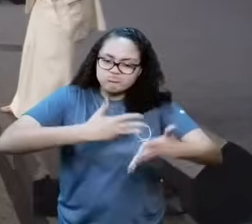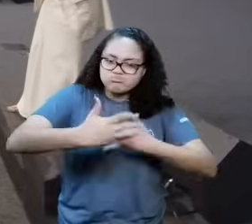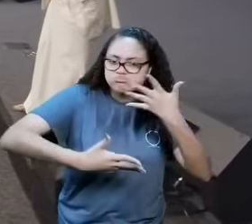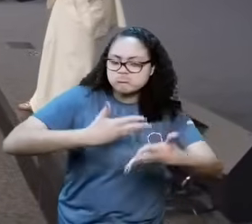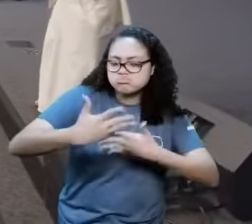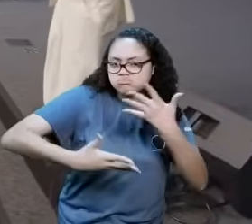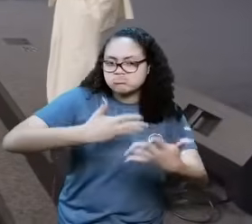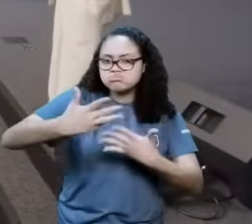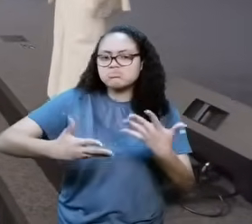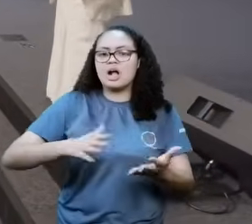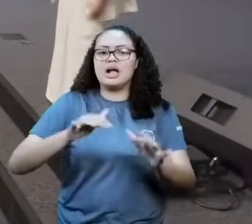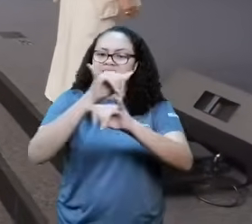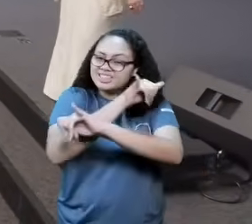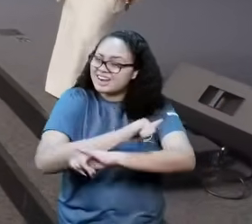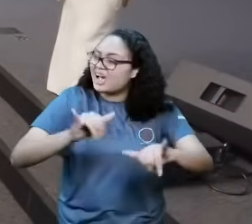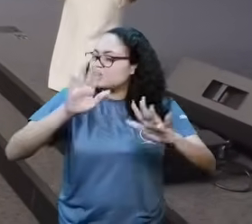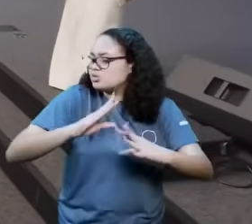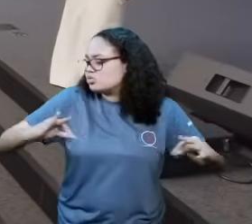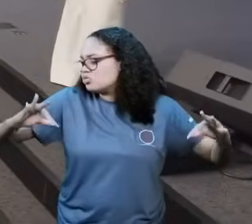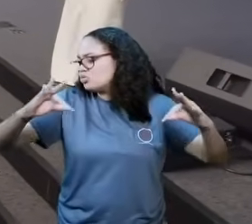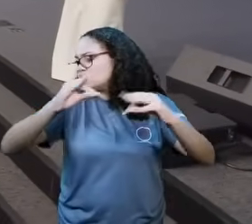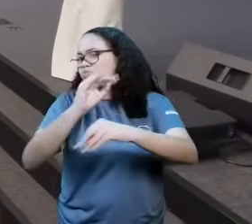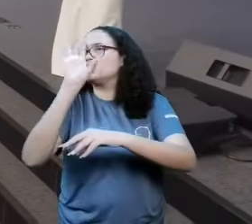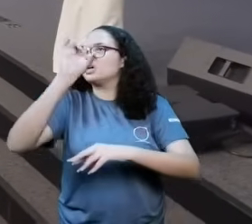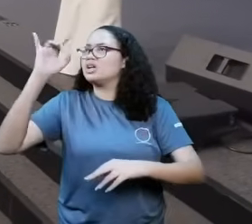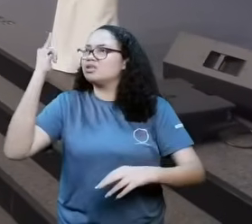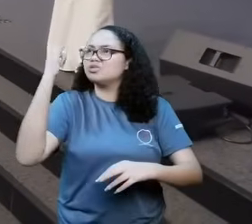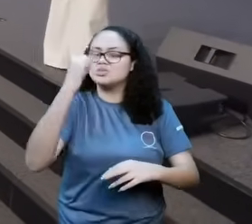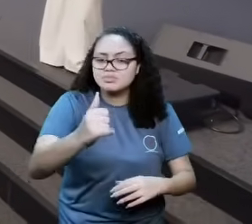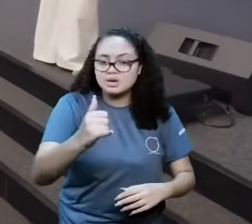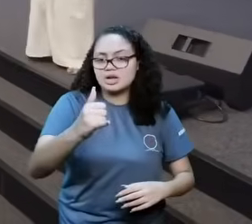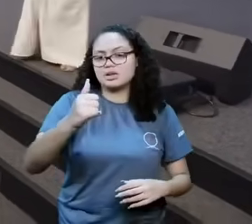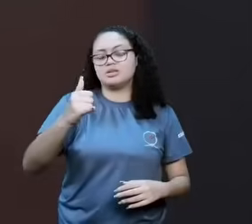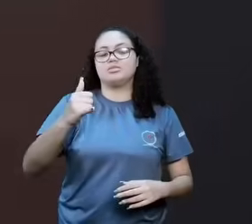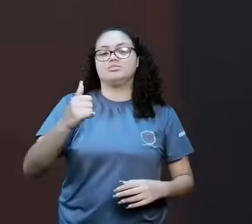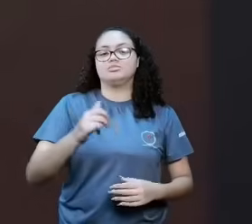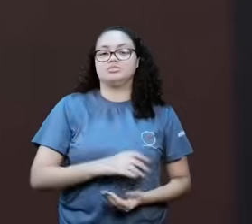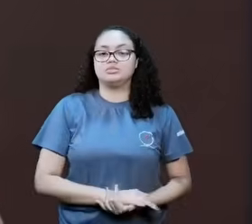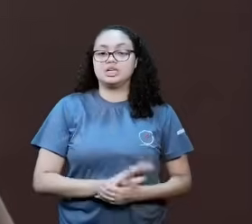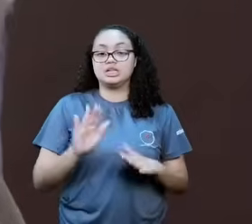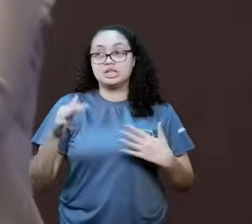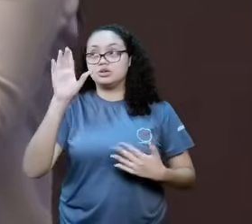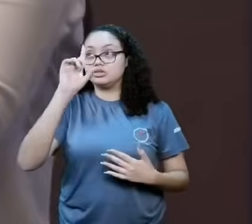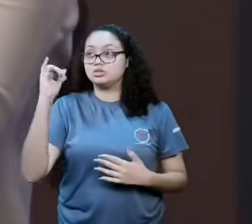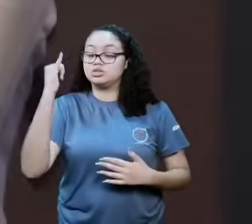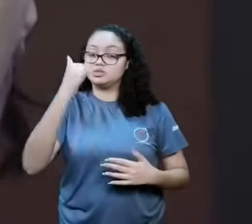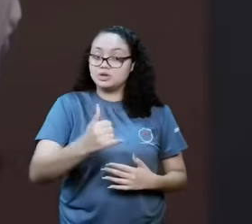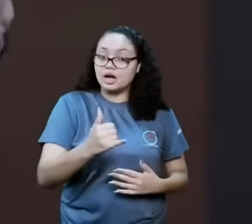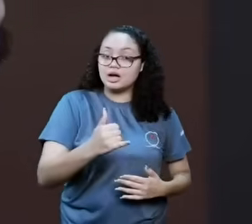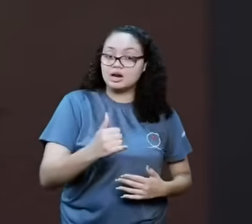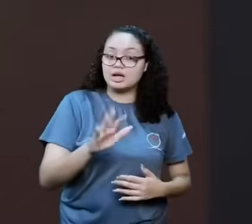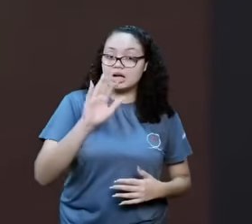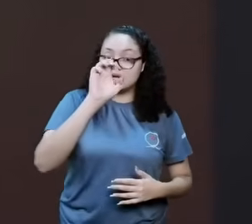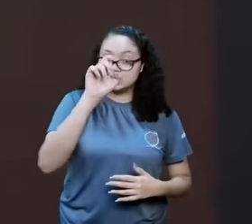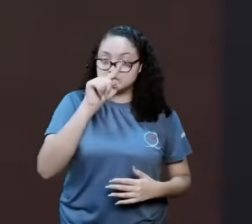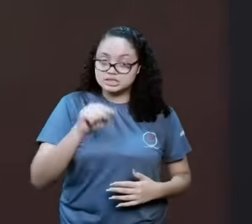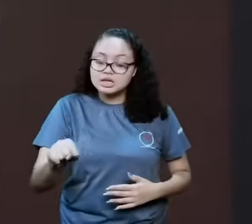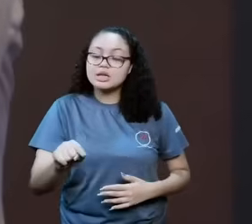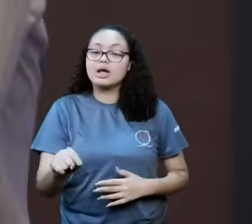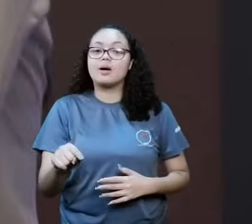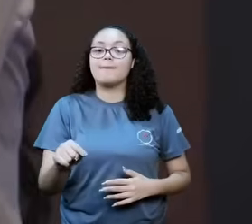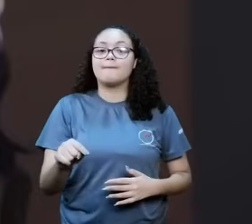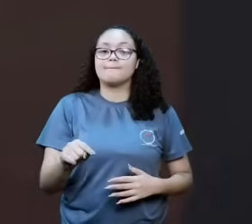E declarar tudo o que eu te mandar dizer. Deus então fala, ele ouve e com coragem declara. Quando ele